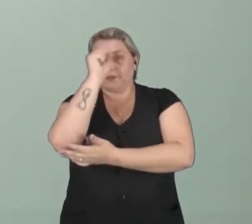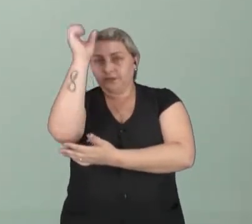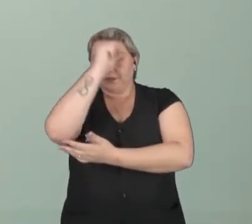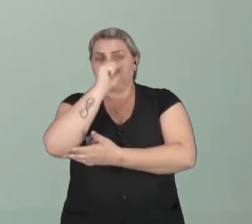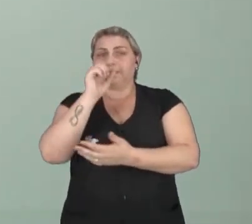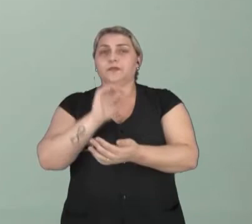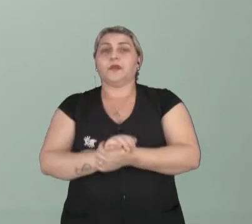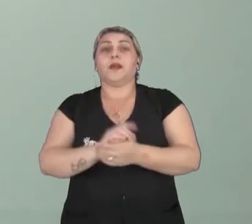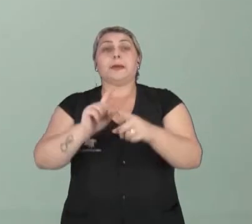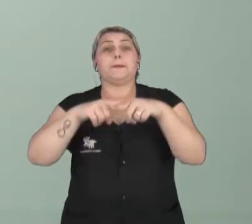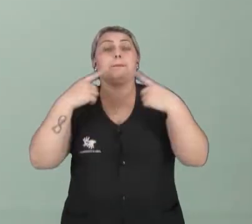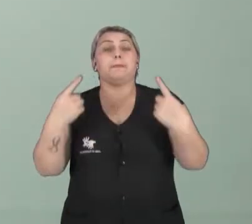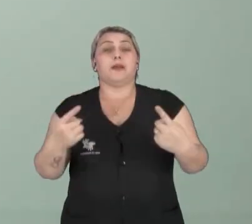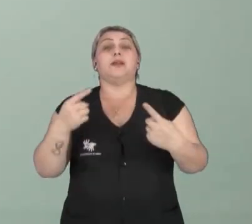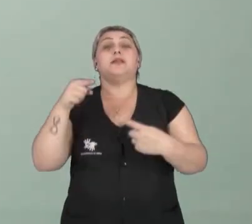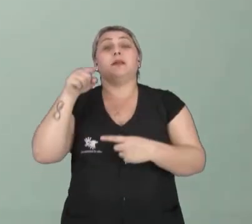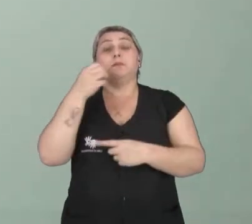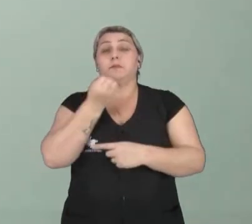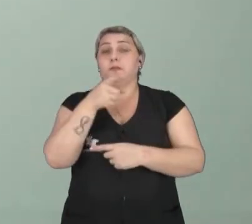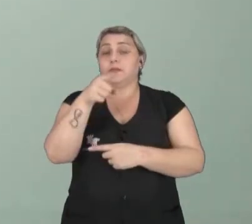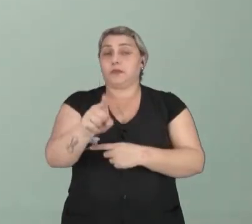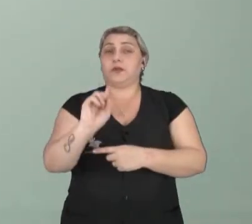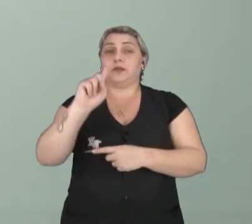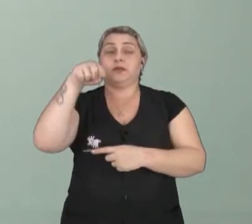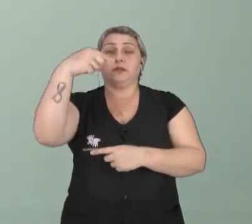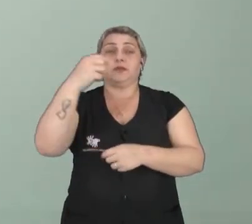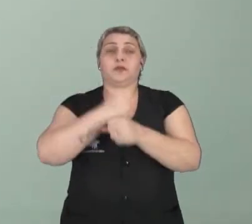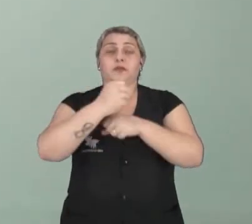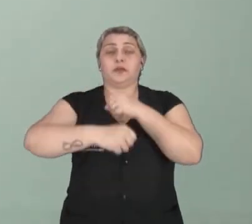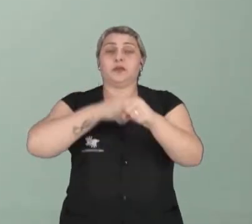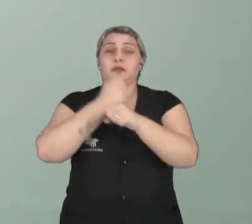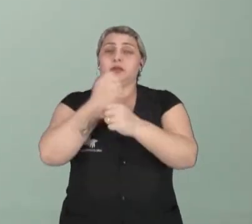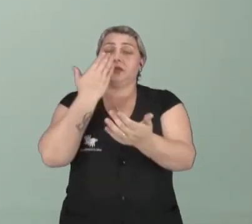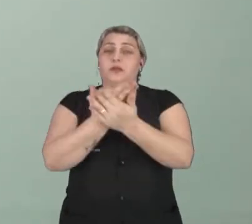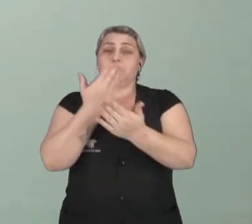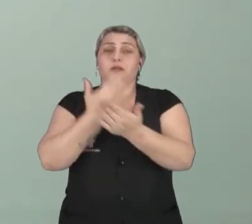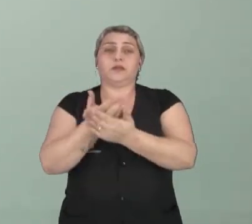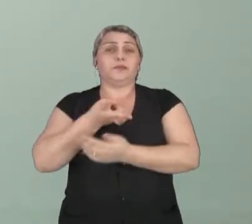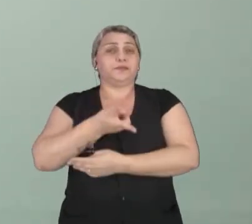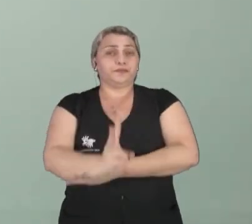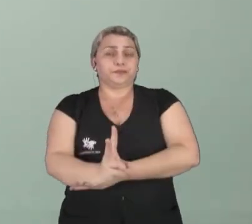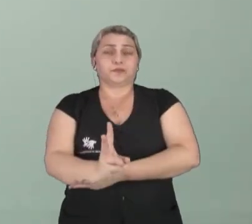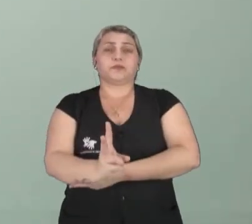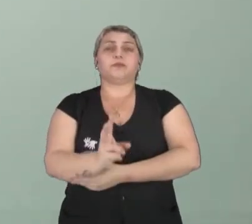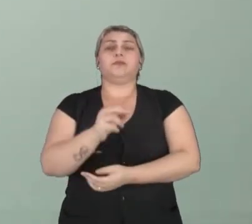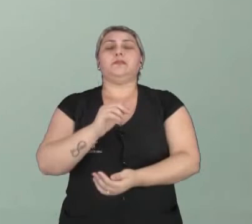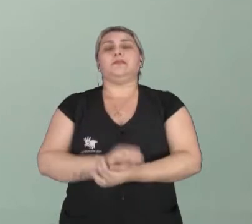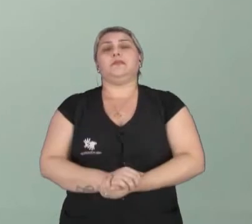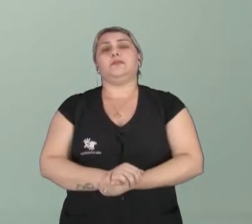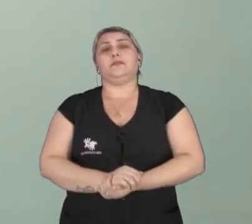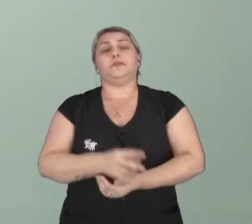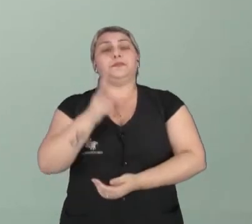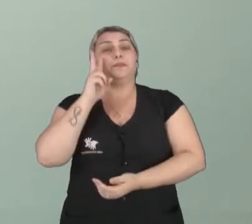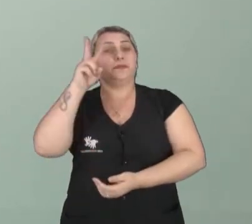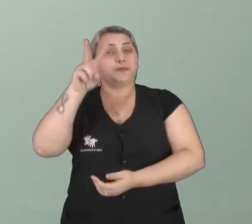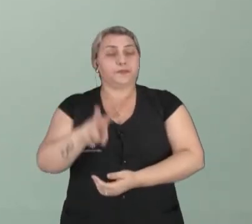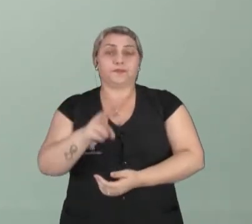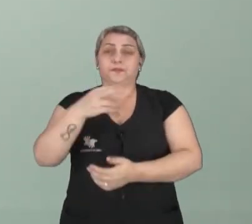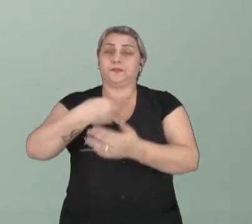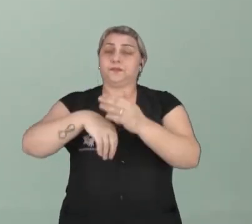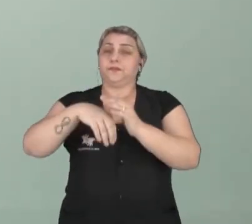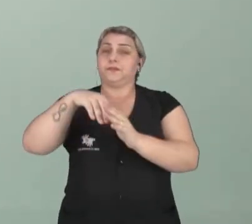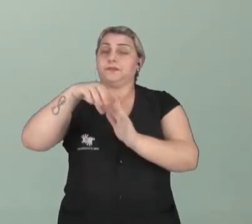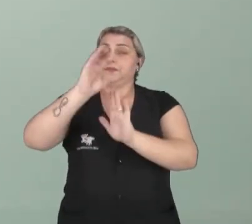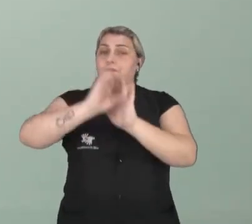né? Mas isso aí vai servir para vocês, para o próximo ano também. Vocês vão continuar vendo isso aí, tá